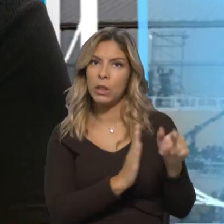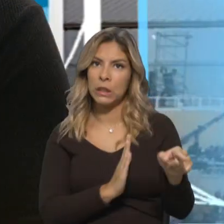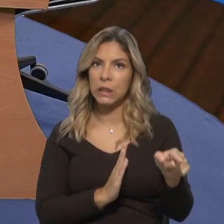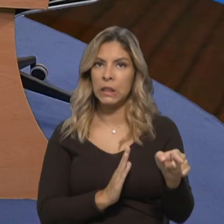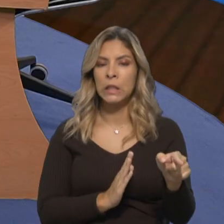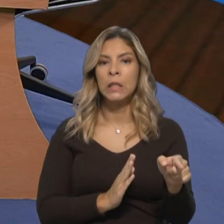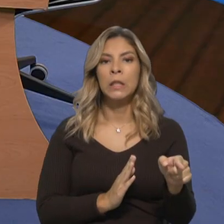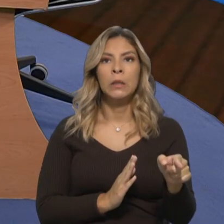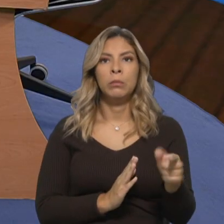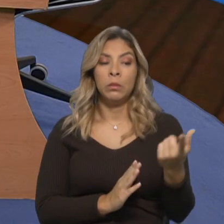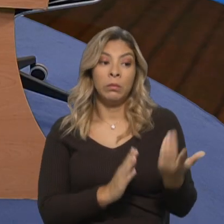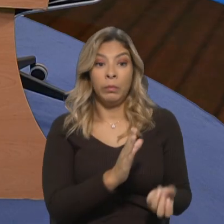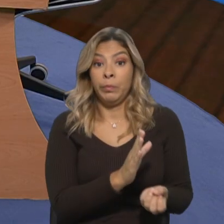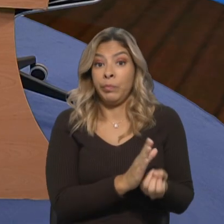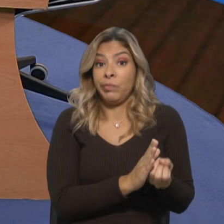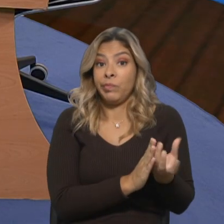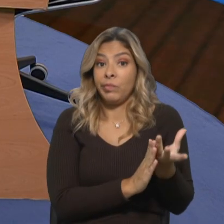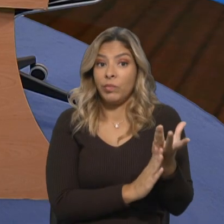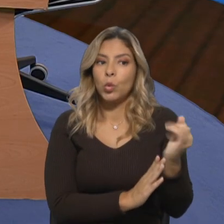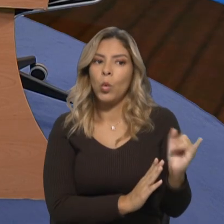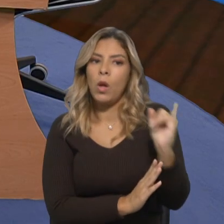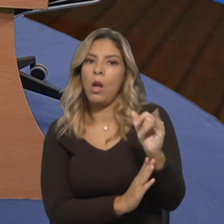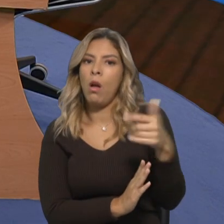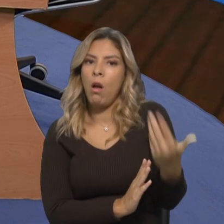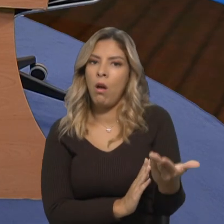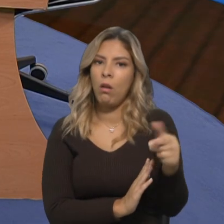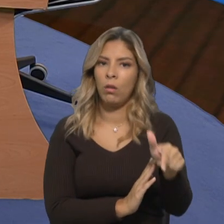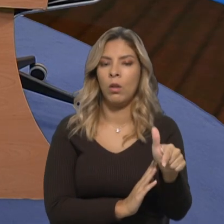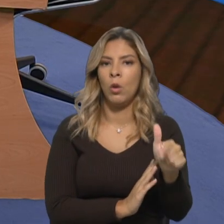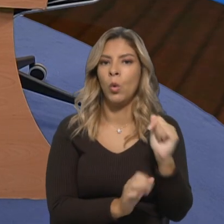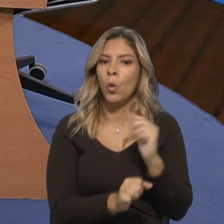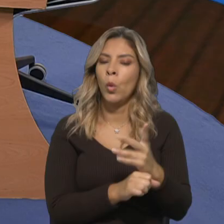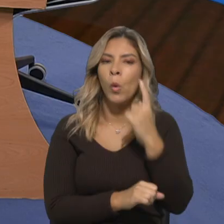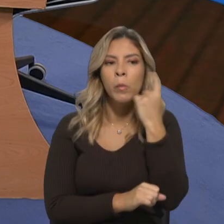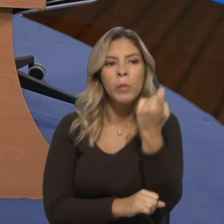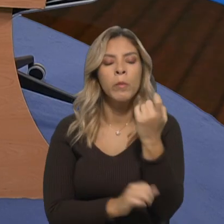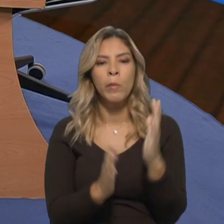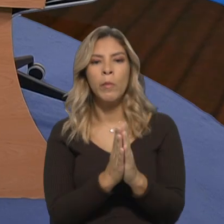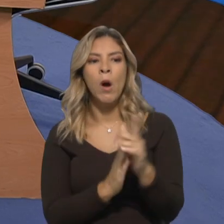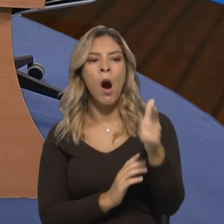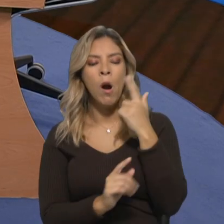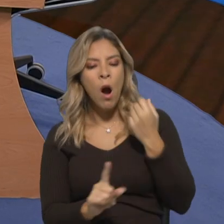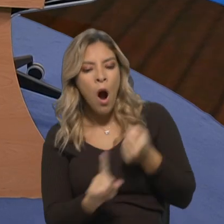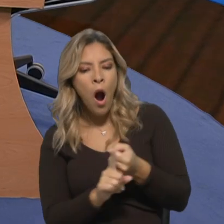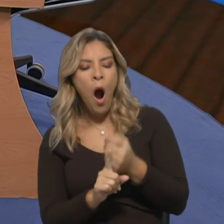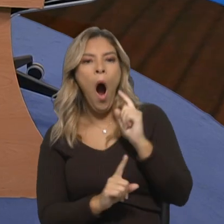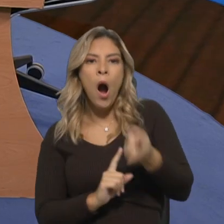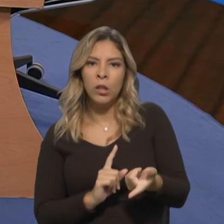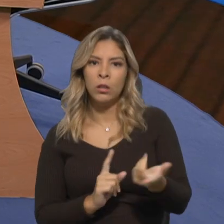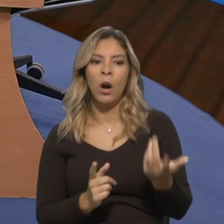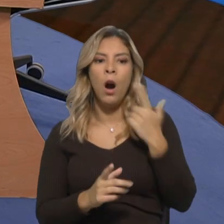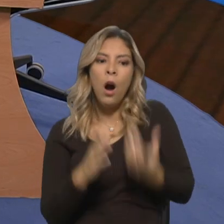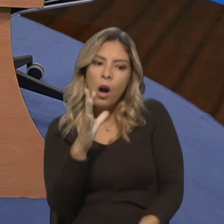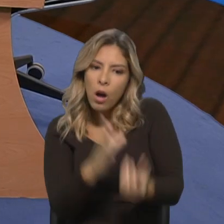a nascer, digamos assim, quais é que são os desafios que essa mesma realidade nos coloca a nós, mas enquanto missionários da